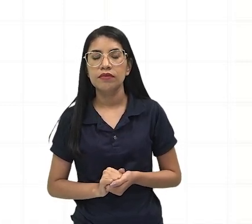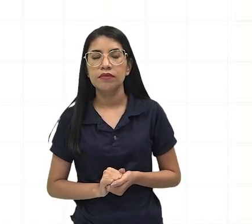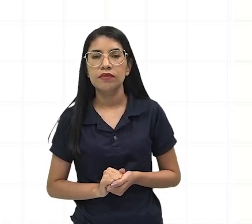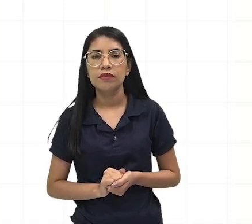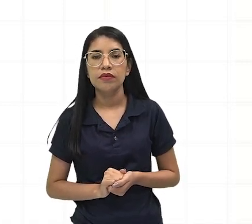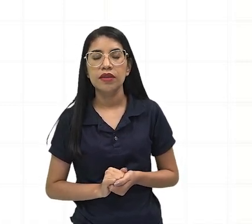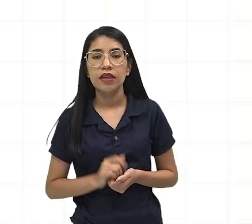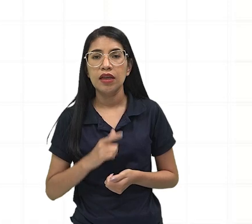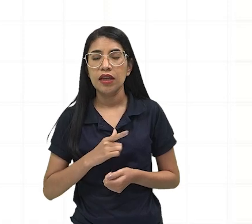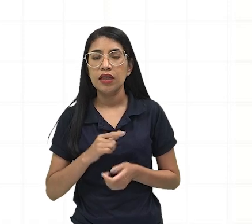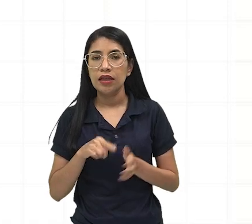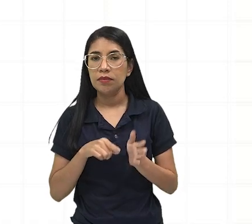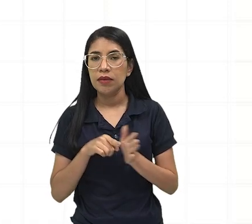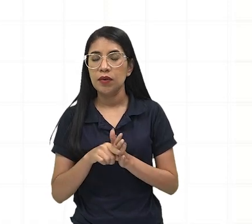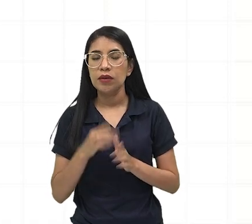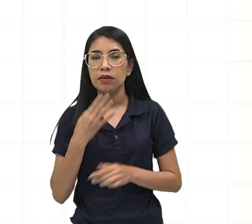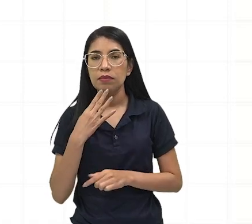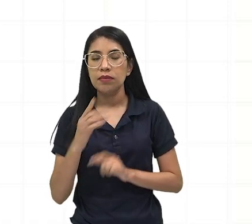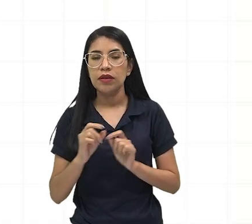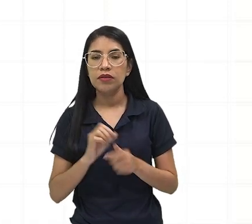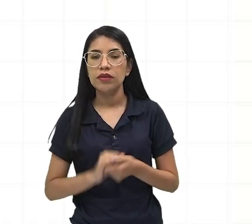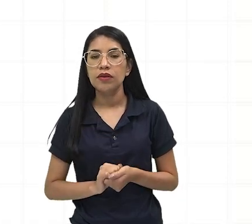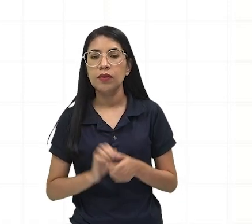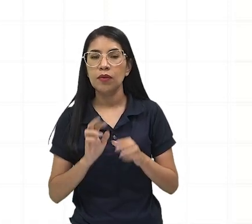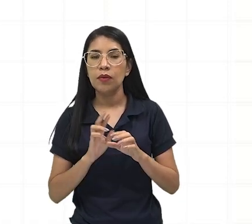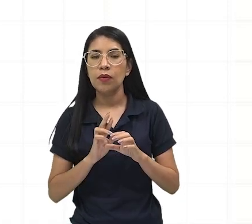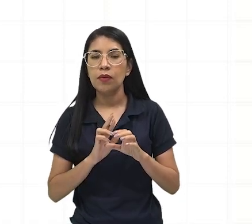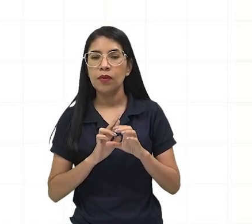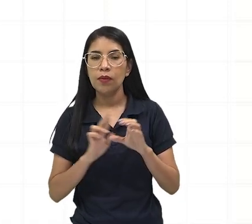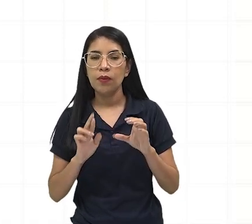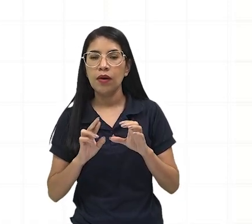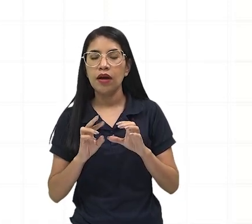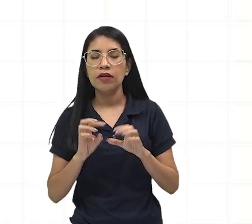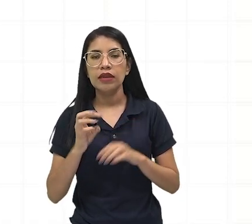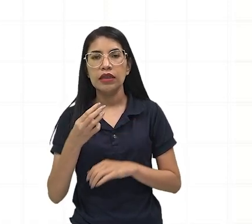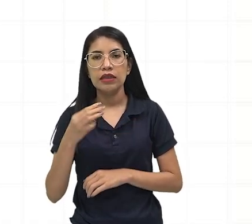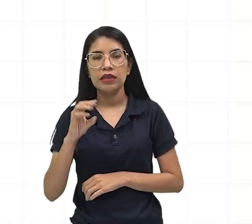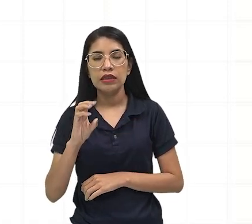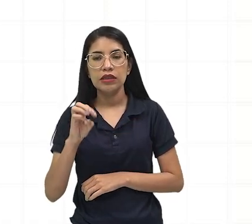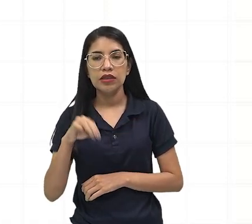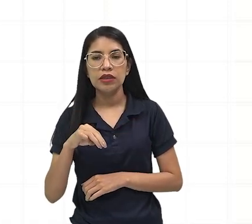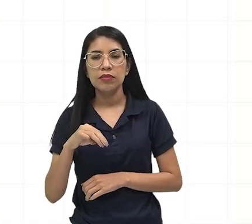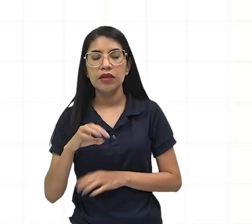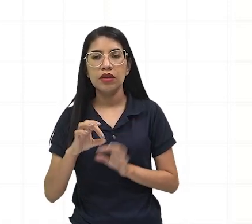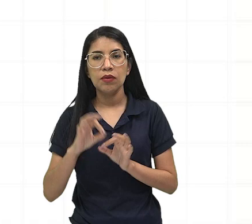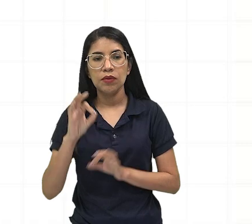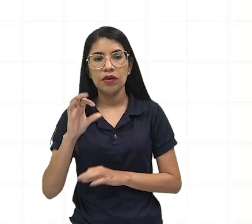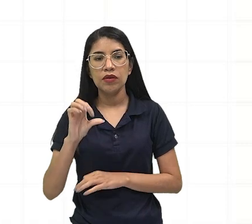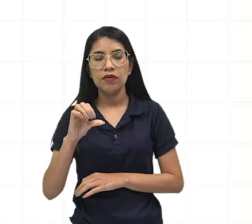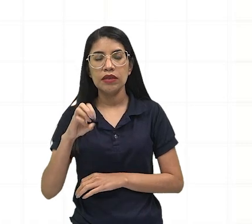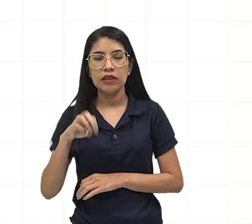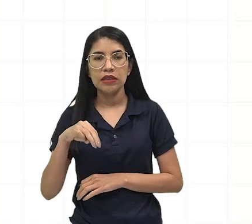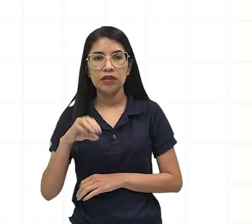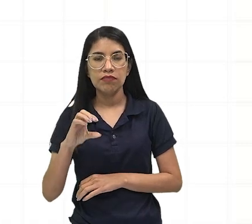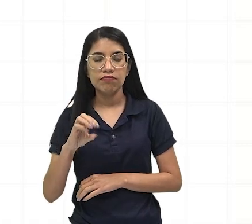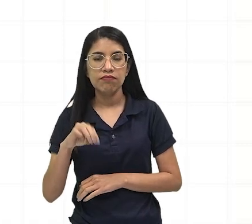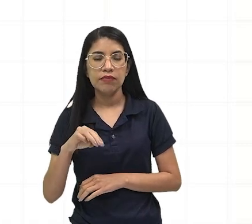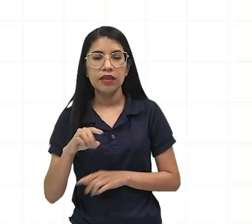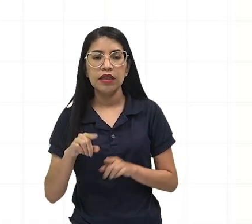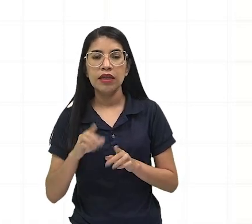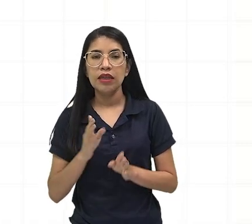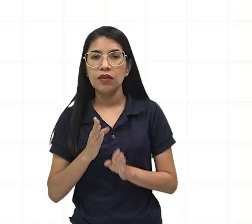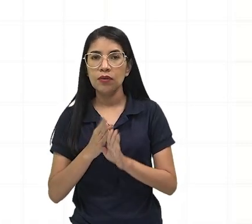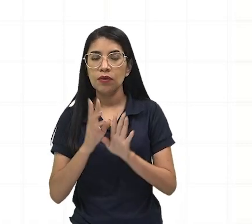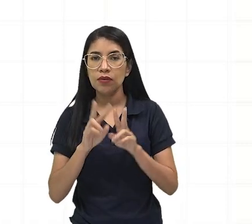para fazer, está pedindo o raio da base de um cilindro médio de 3 cm de altura 9 cm, determine o seu volume. Não teve aqui,